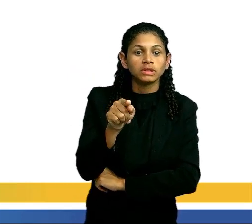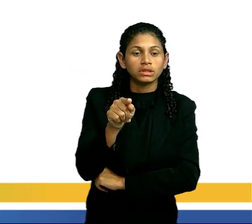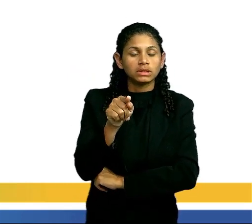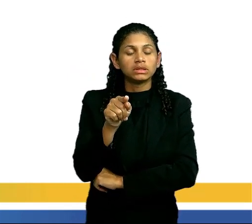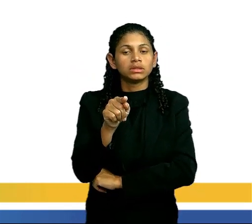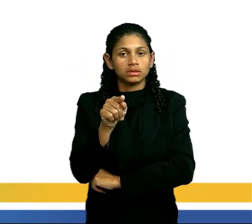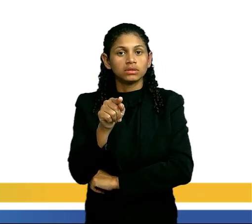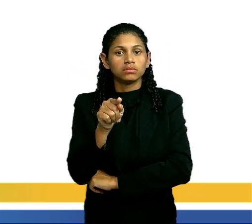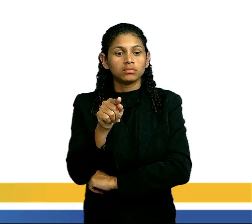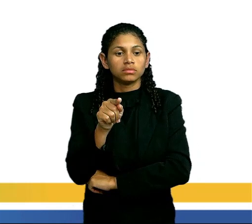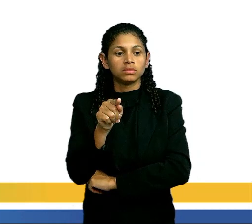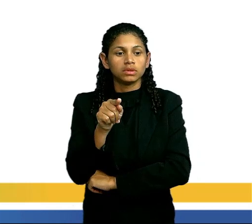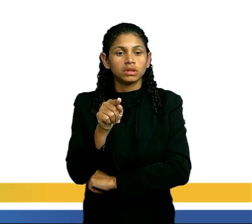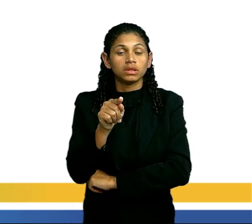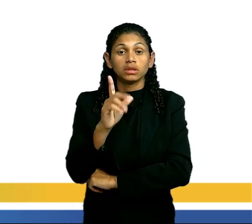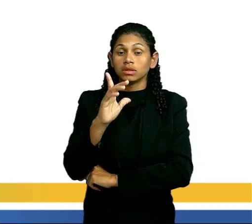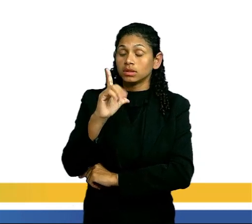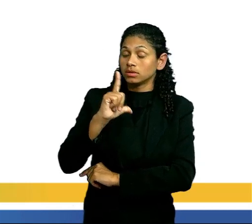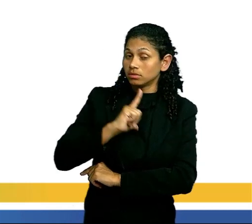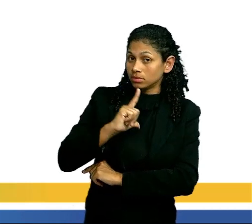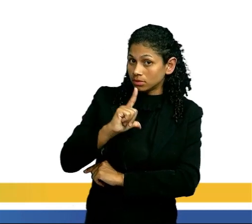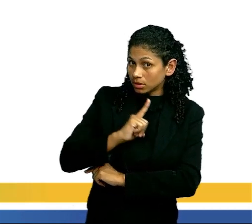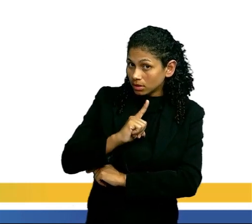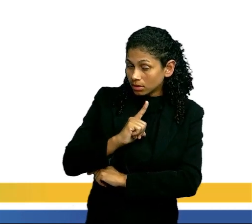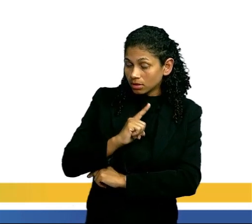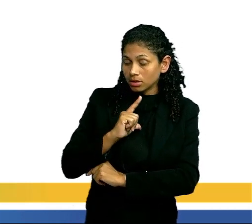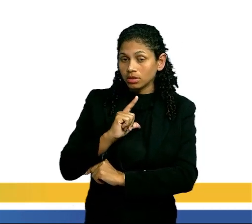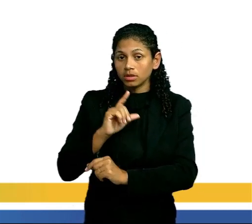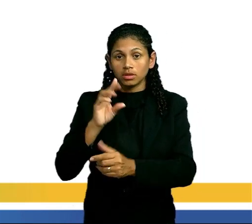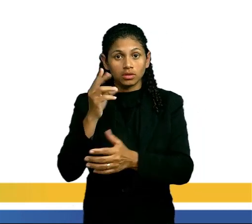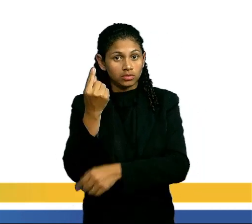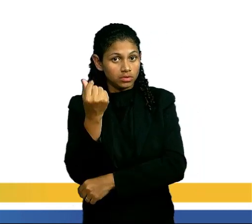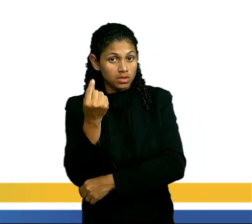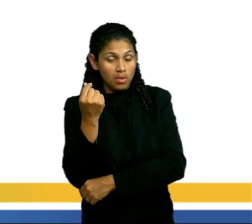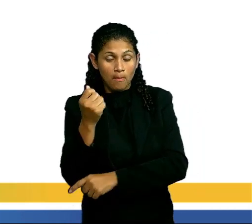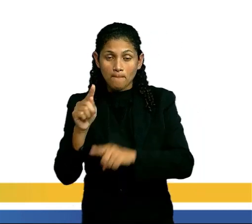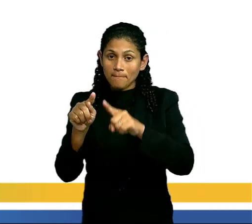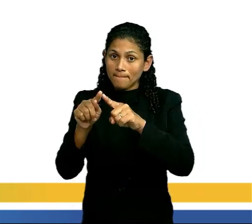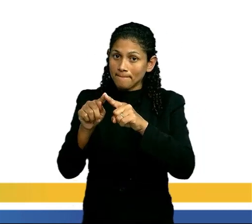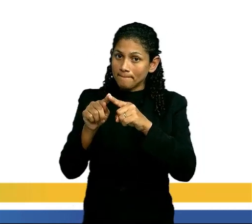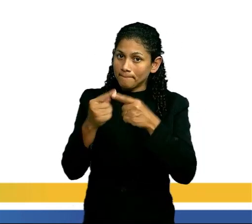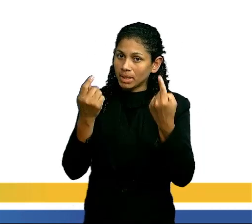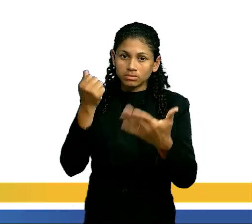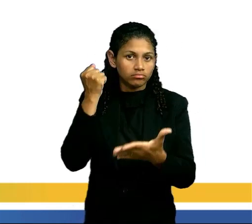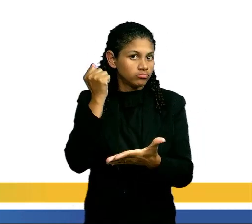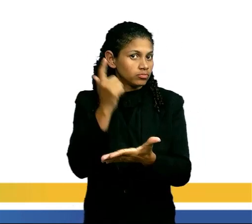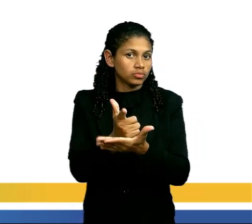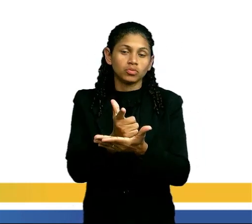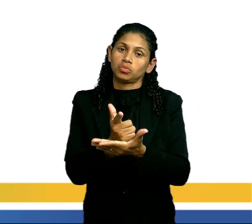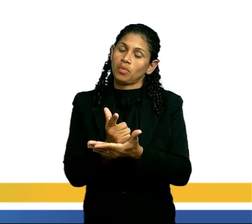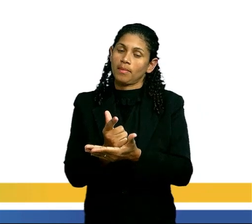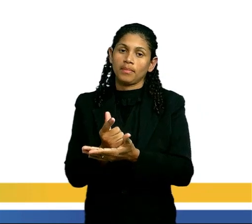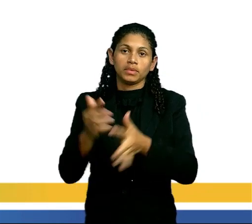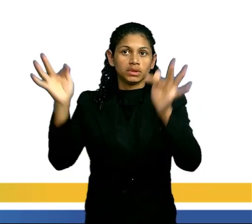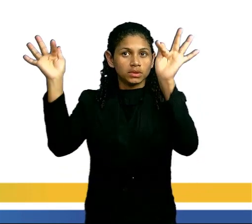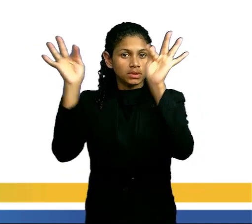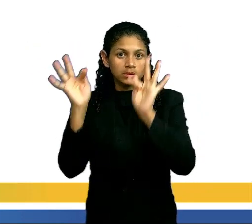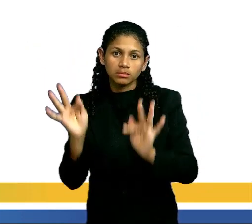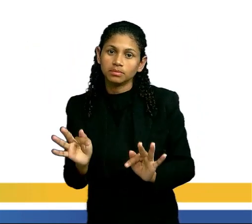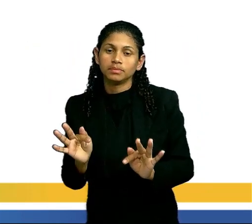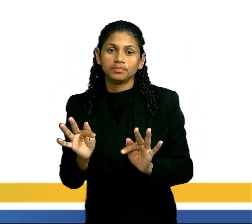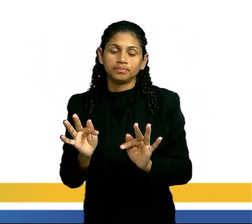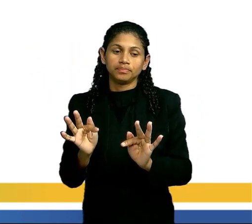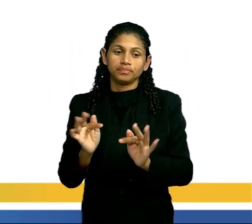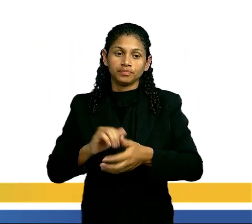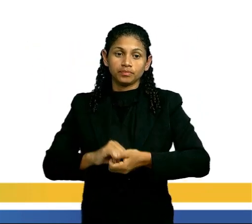aristocracia, que tem dinheiro, mas não compra alegria. E aí a outra setinha diz, o mundo me condena